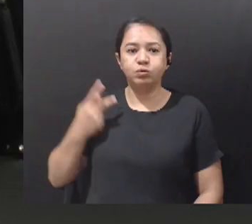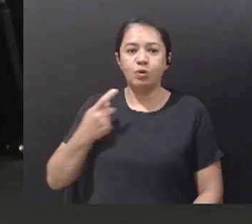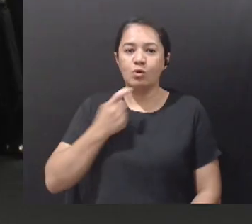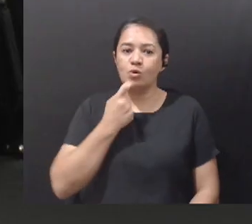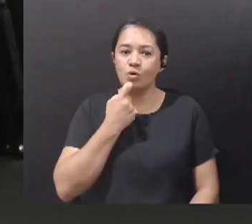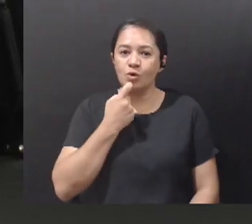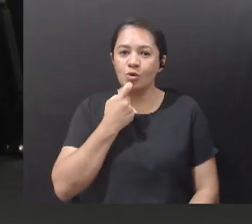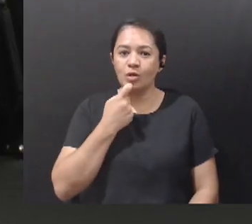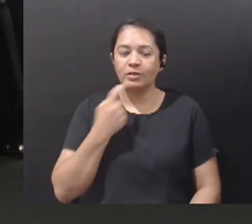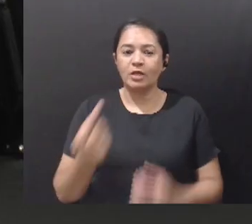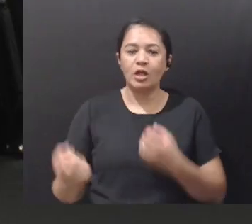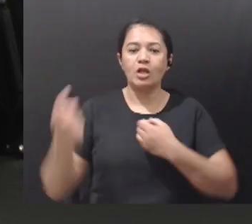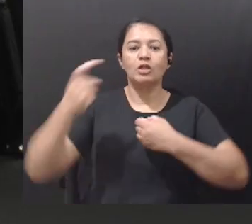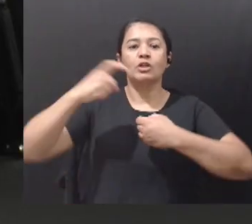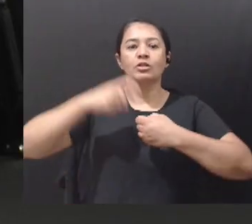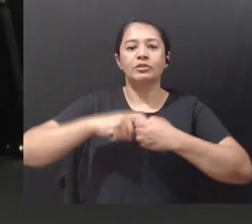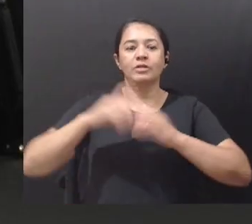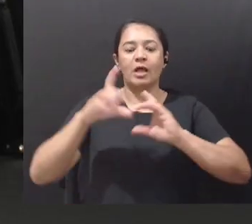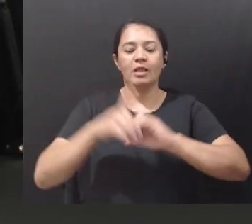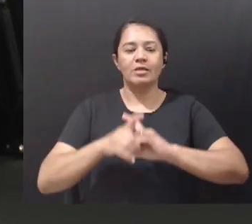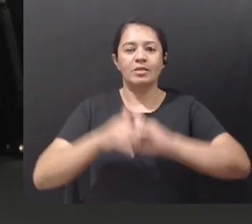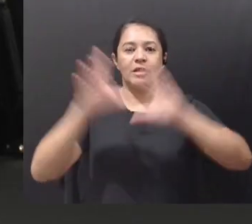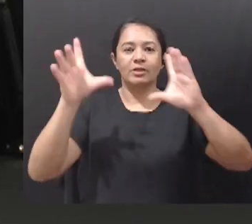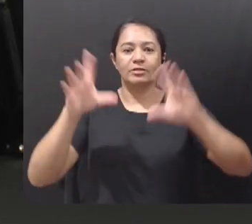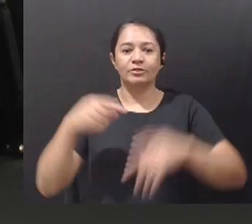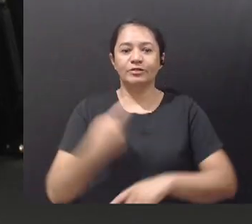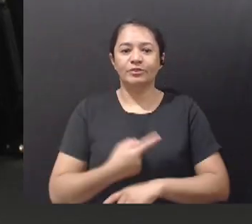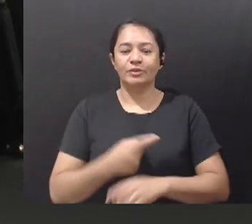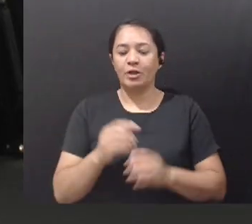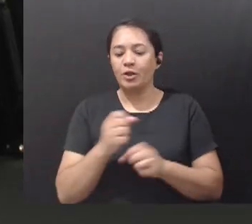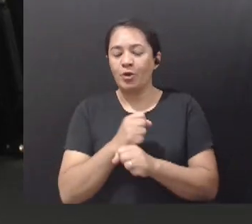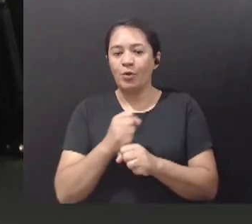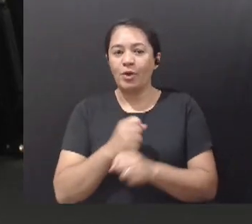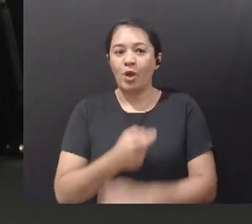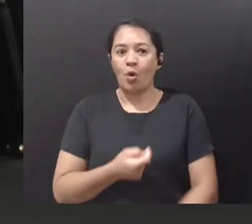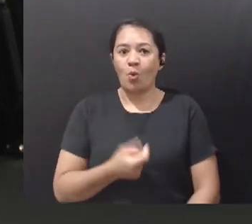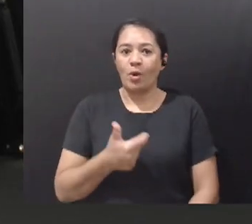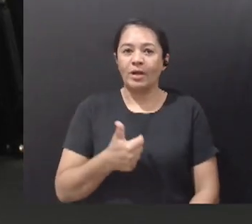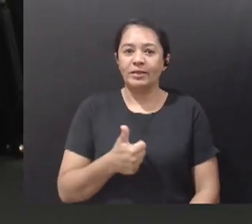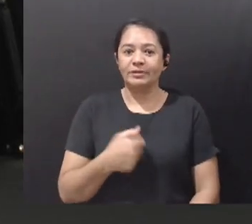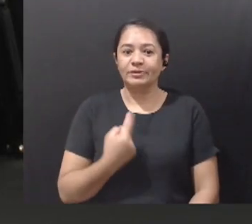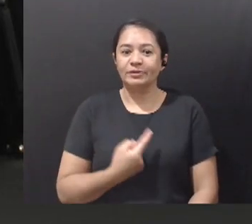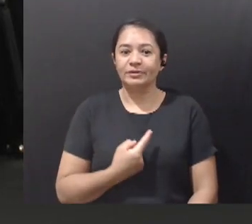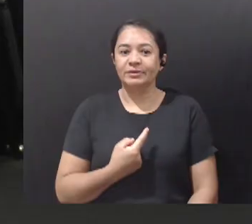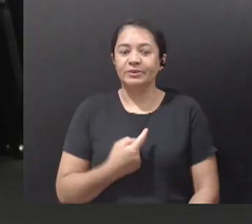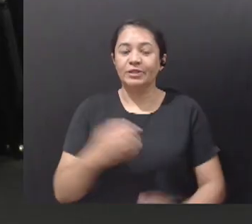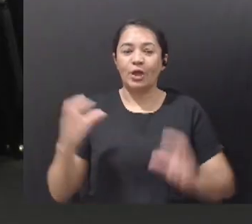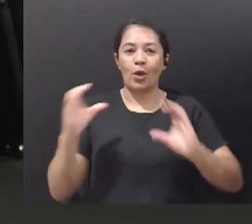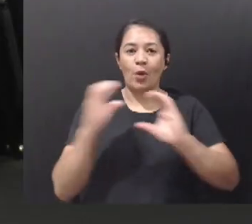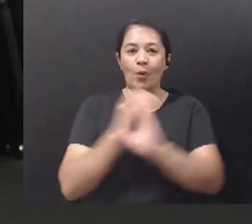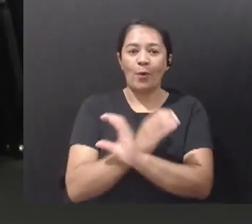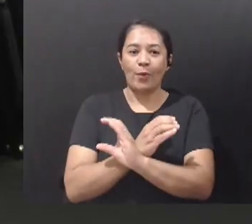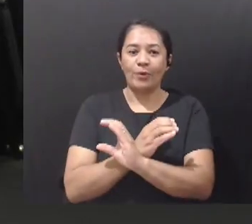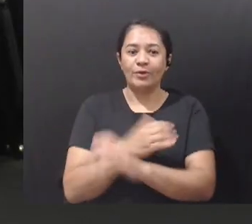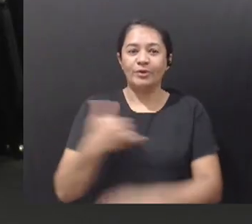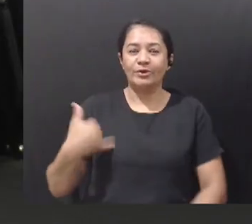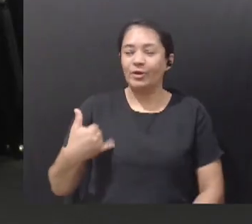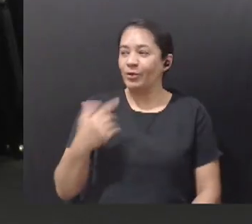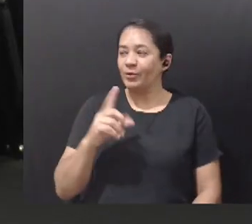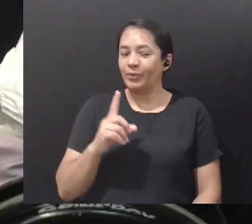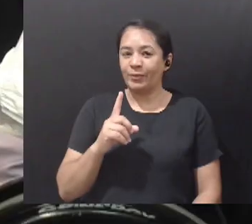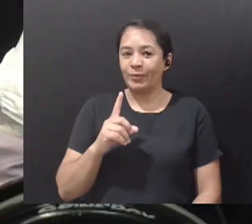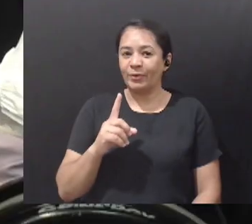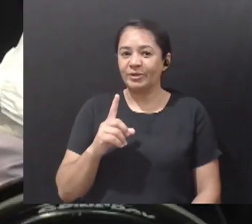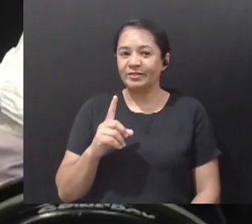retomada da democracia. A gente está em um ano que quase, né, estamos quase completando aí aniversário temos aniversário da